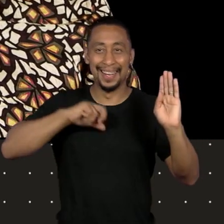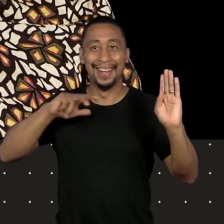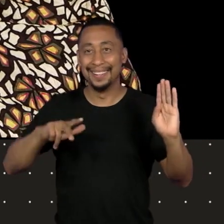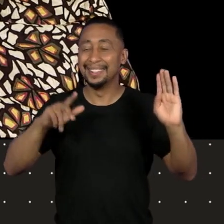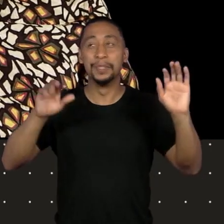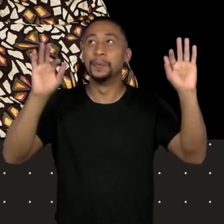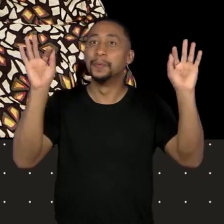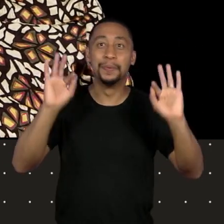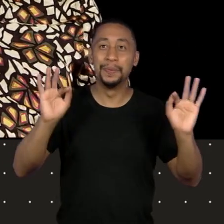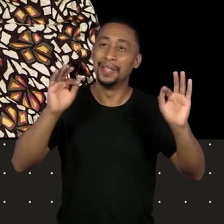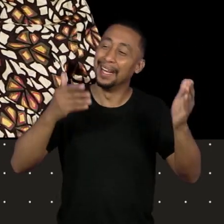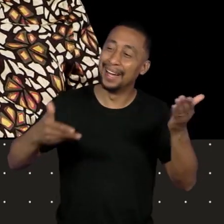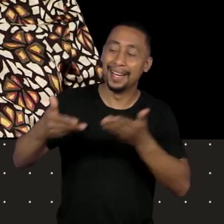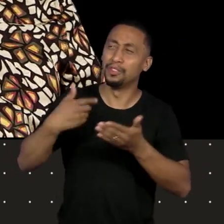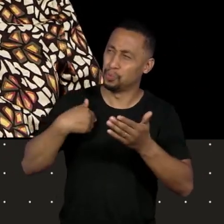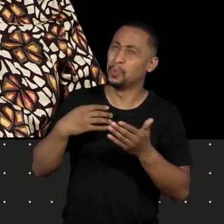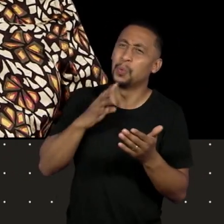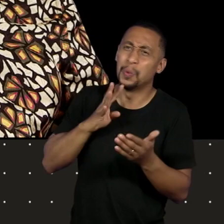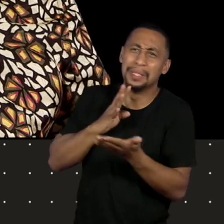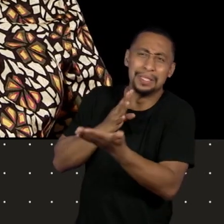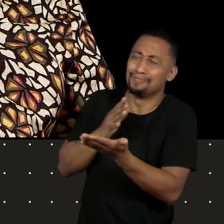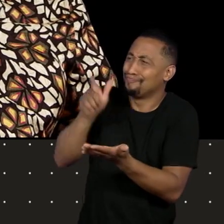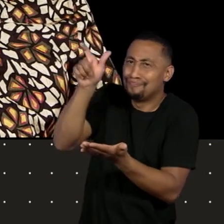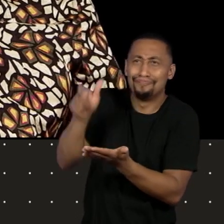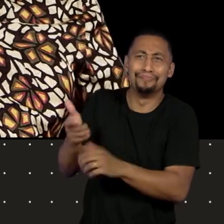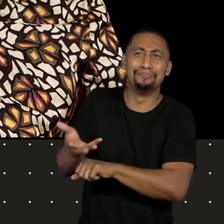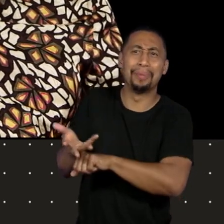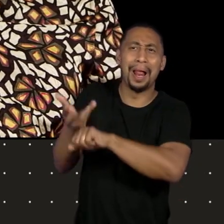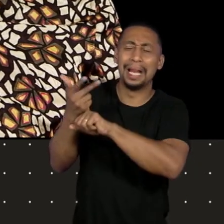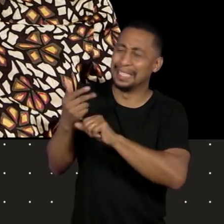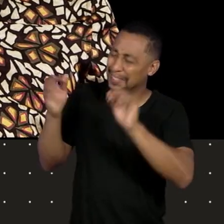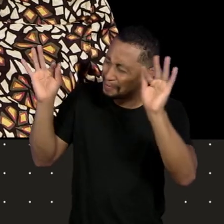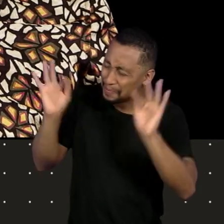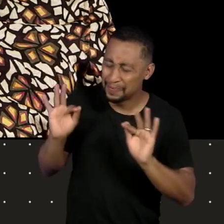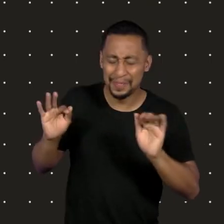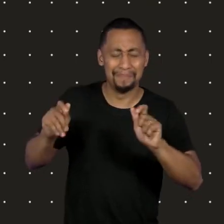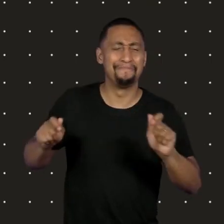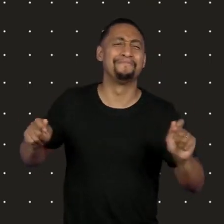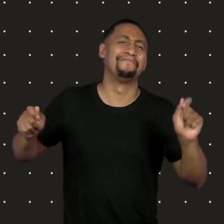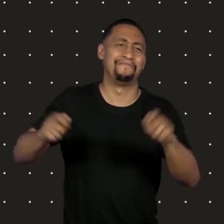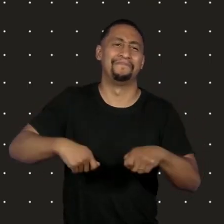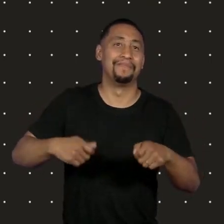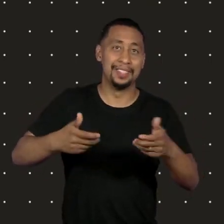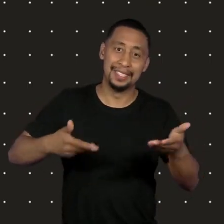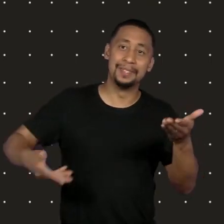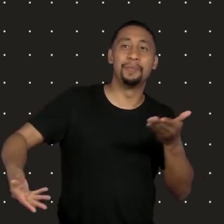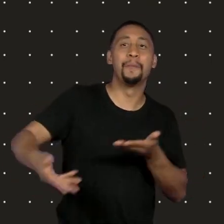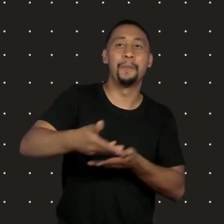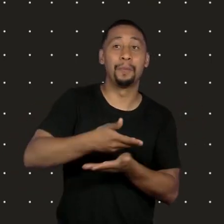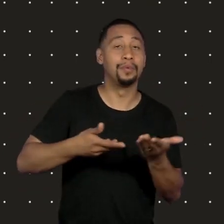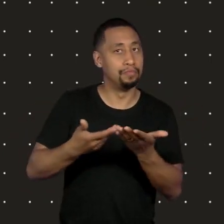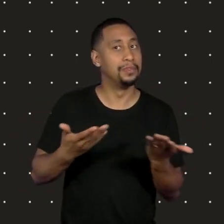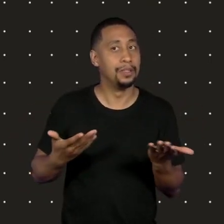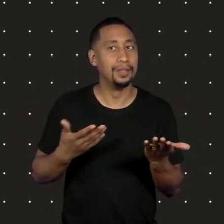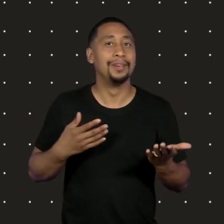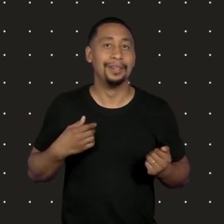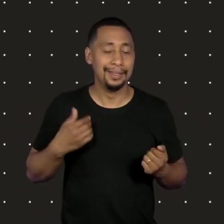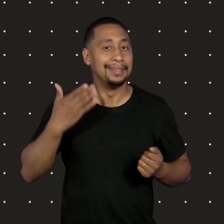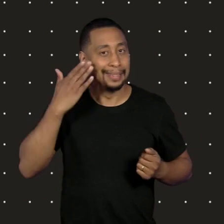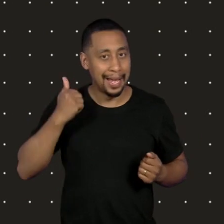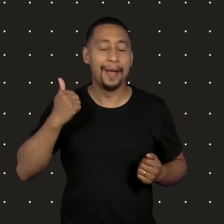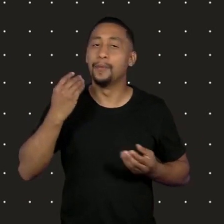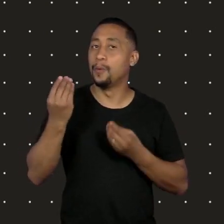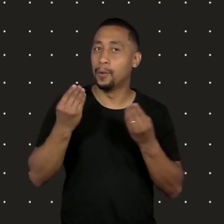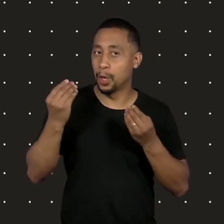muito feliz e a gente também de conhecer uma artista de tanto talento, de tanto potencial, que além de dominar o fado, os